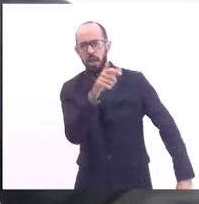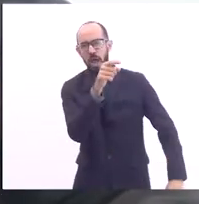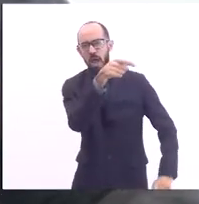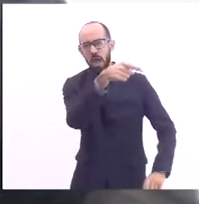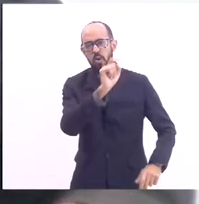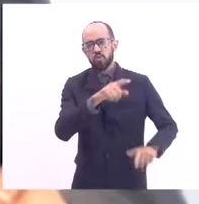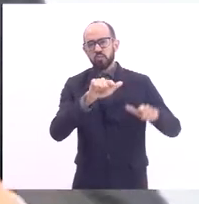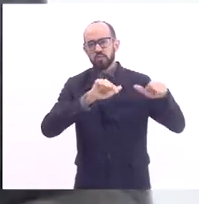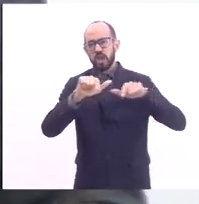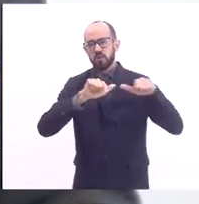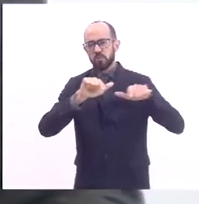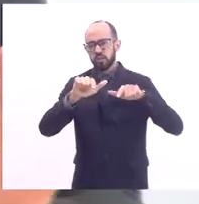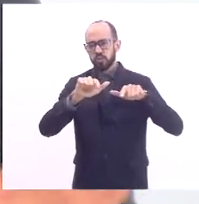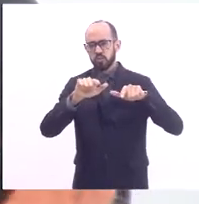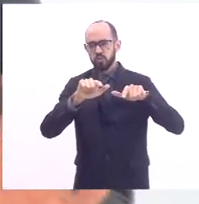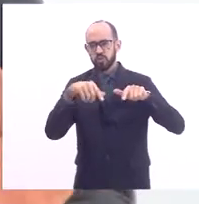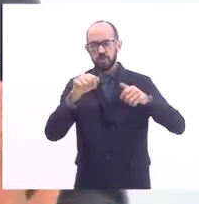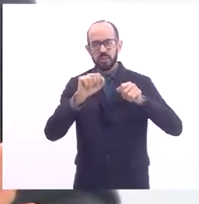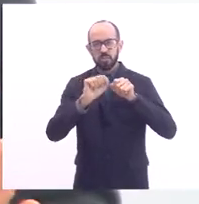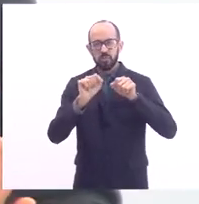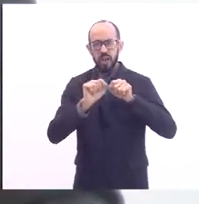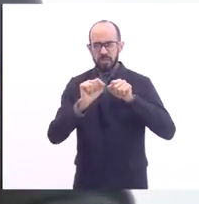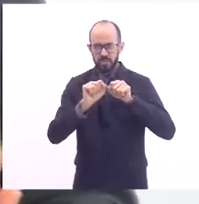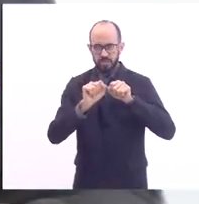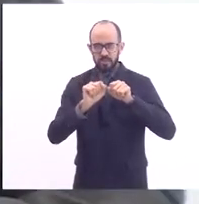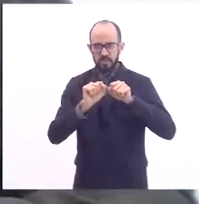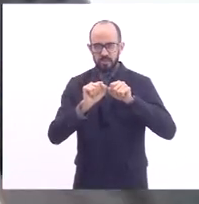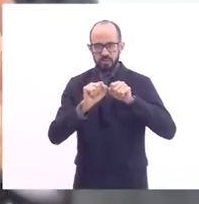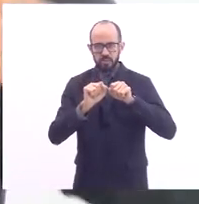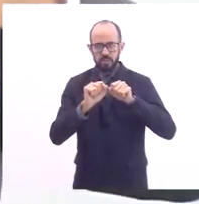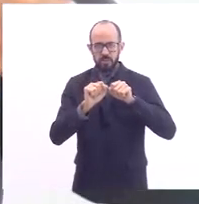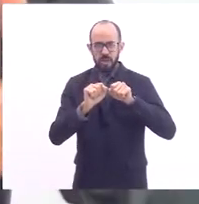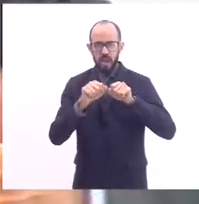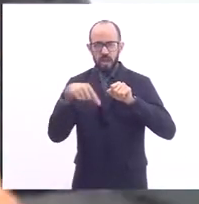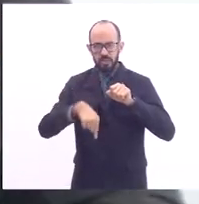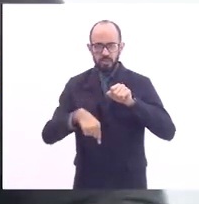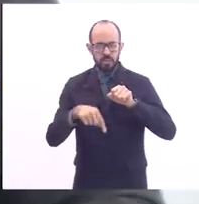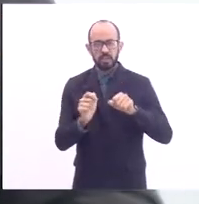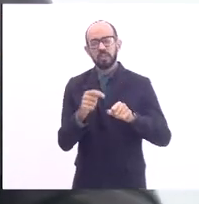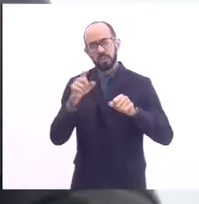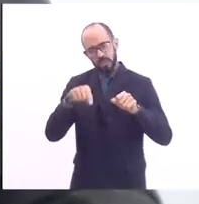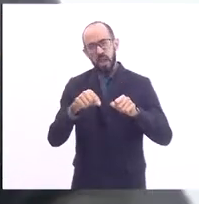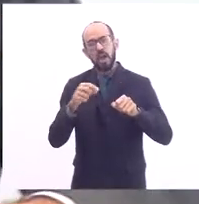ao serviço prestado e que é, obviamente, o tema